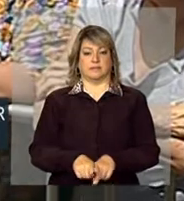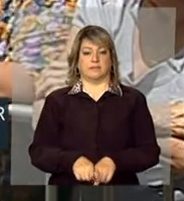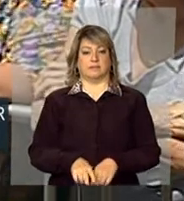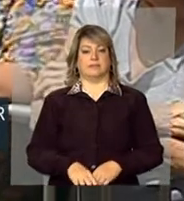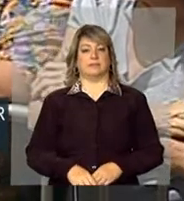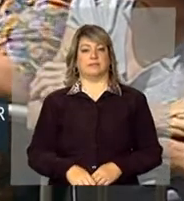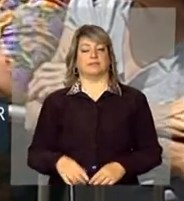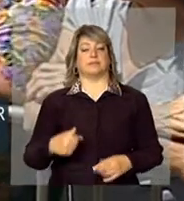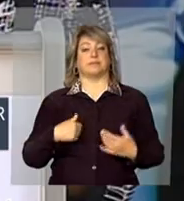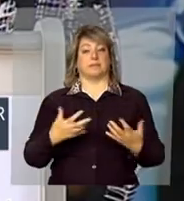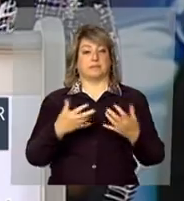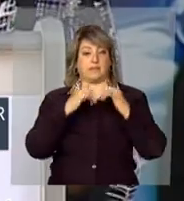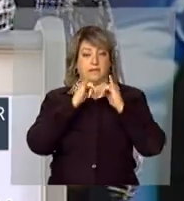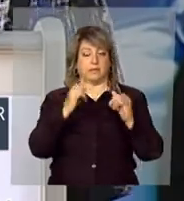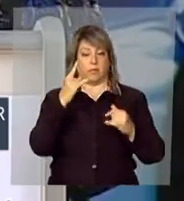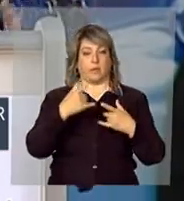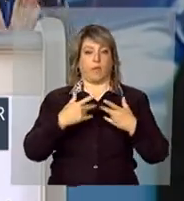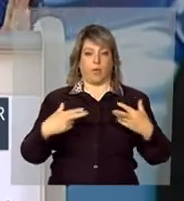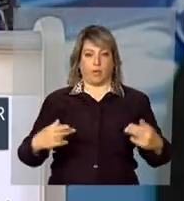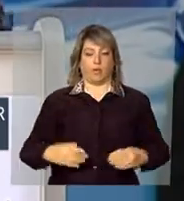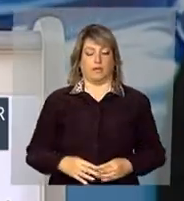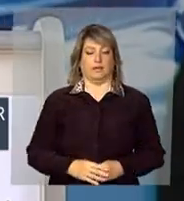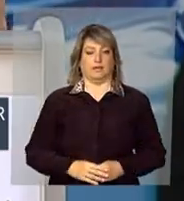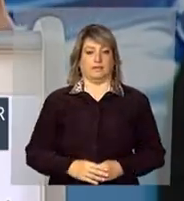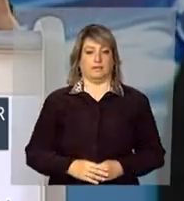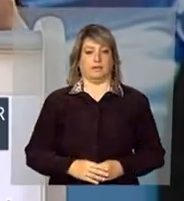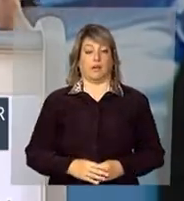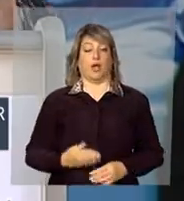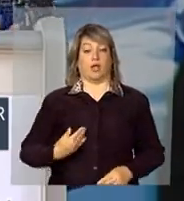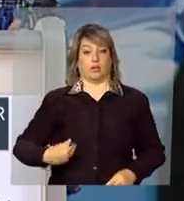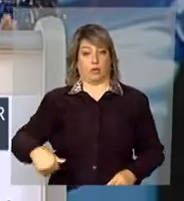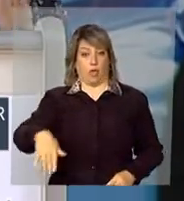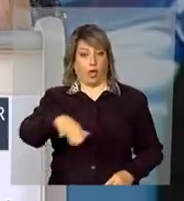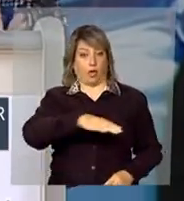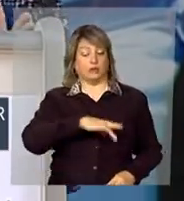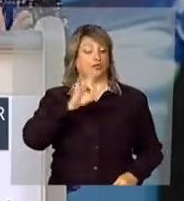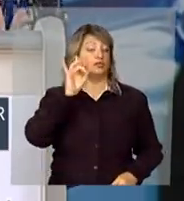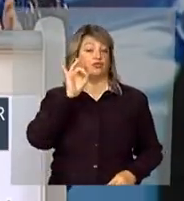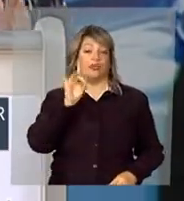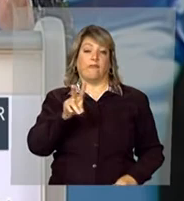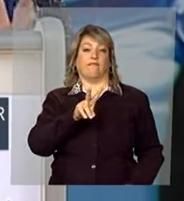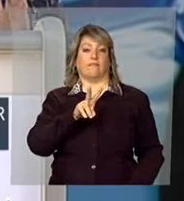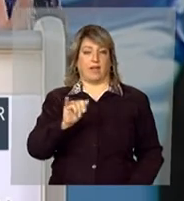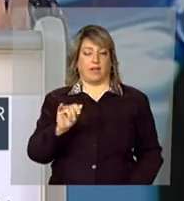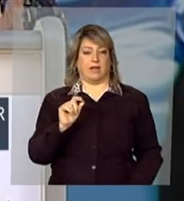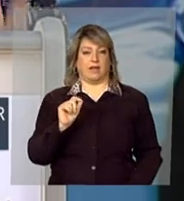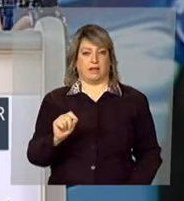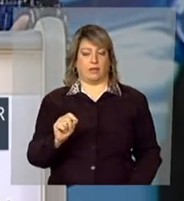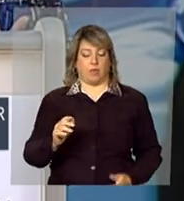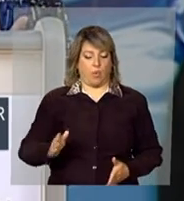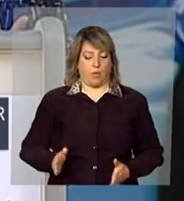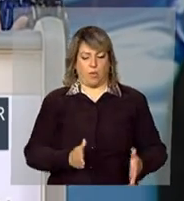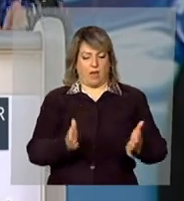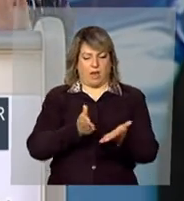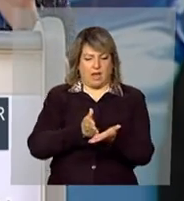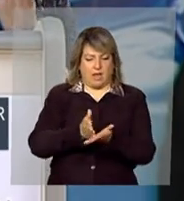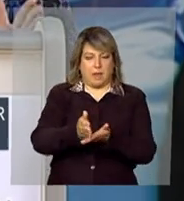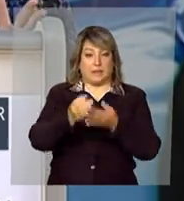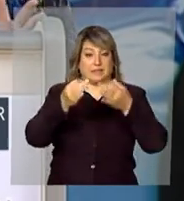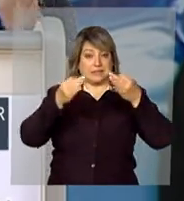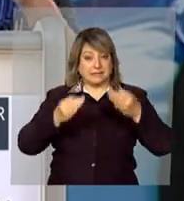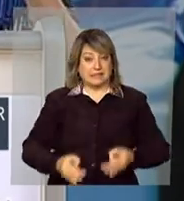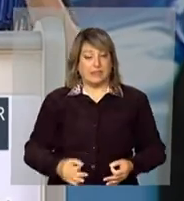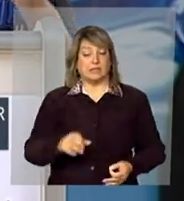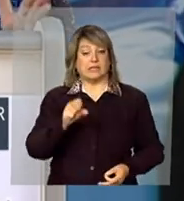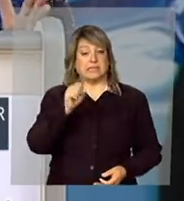eu quero dizer uma coisa. Nós só iremos pelo caminho certo se